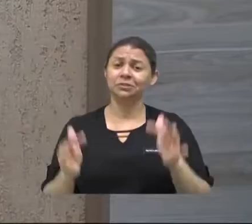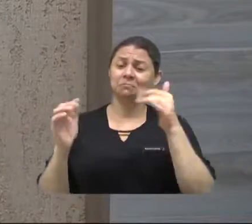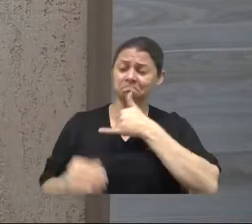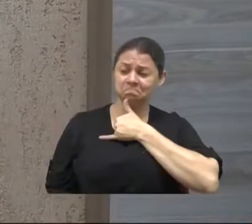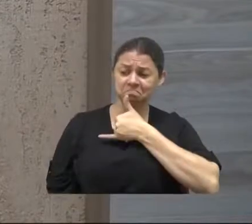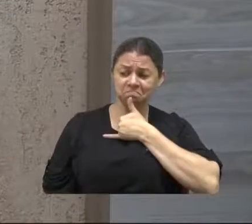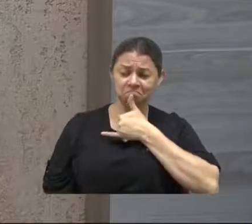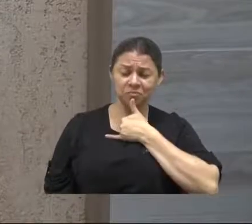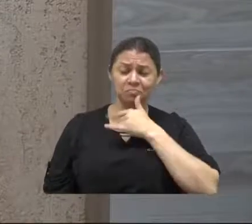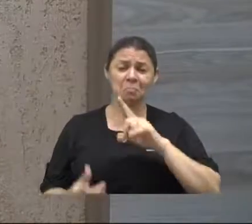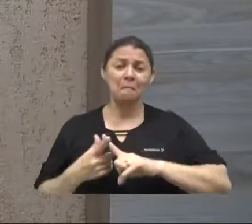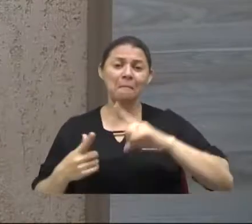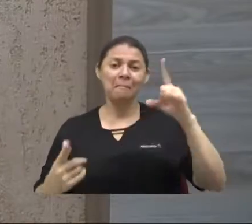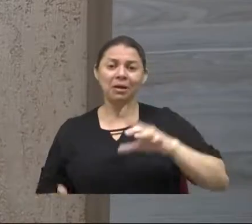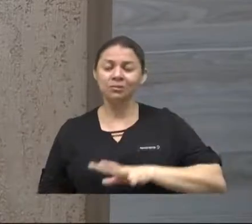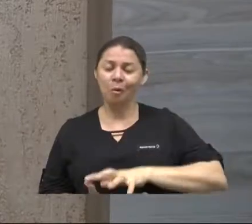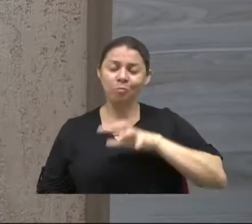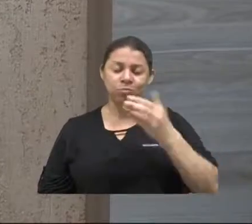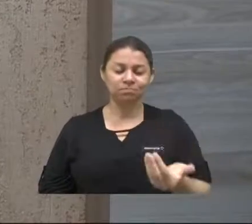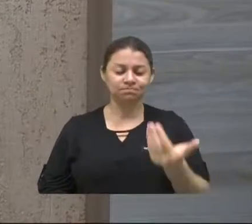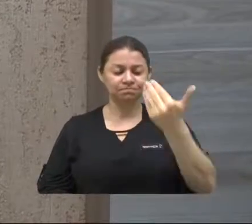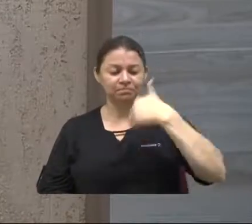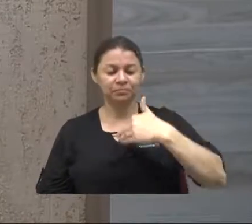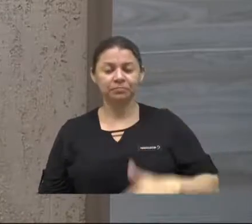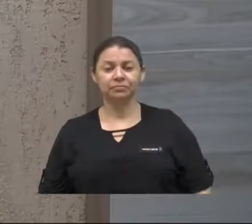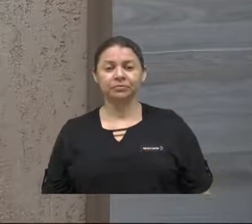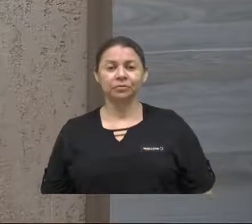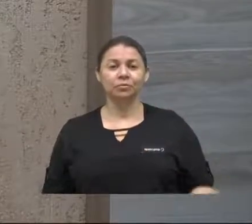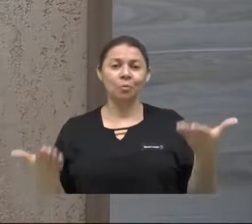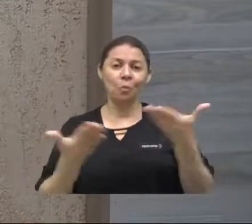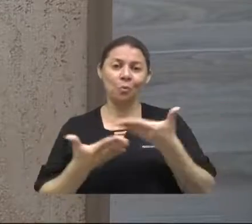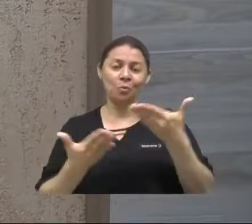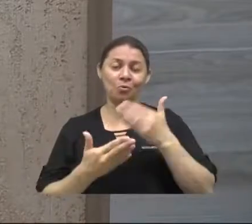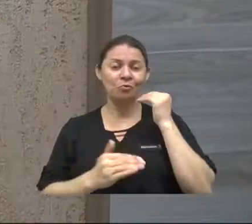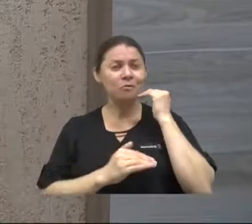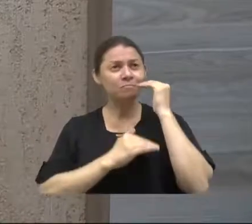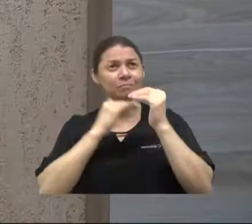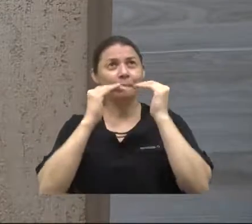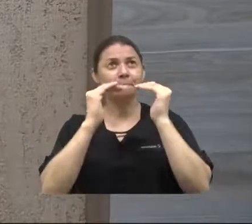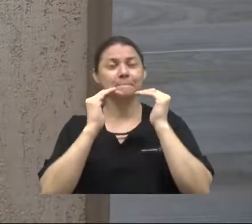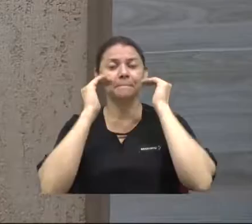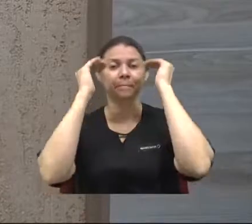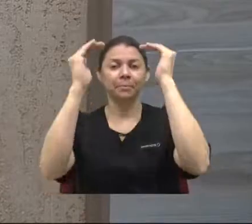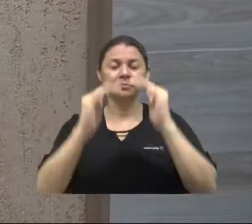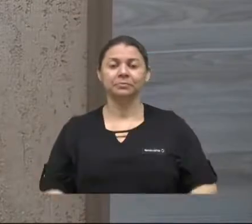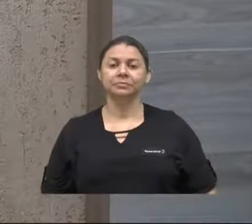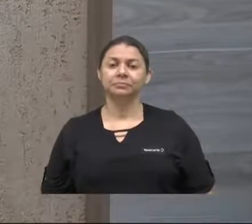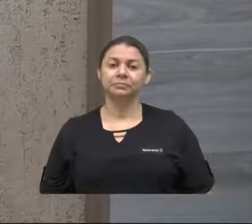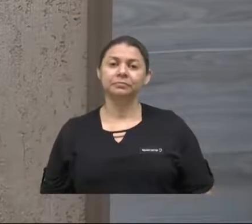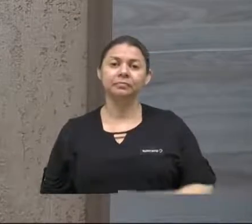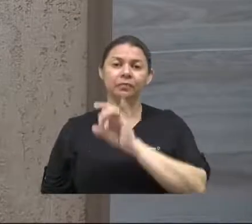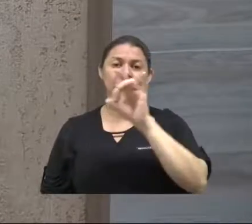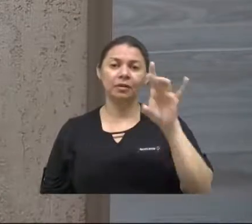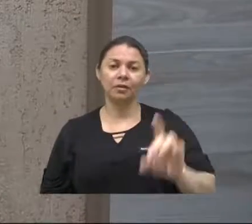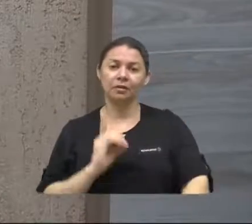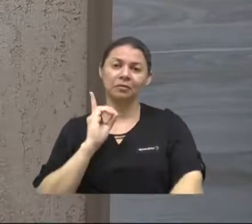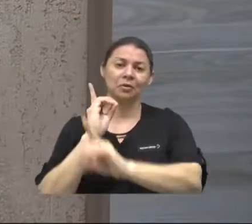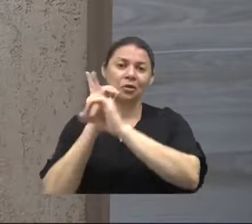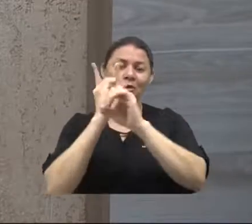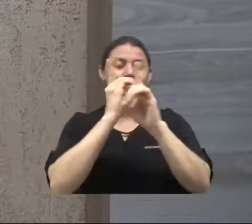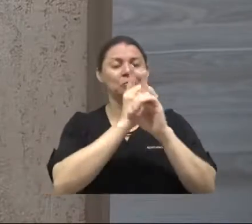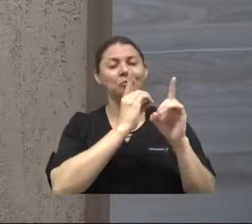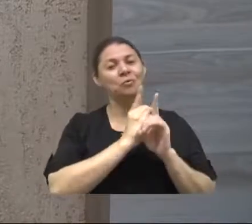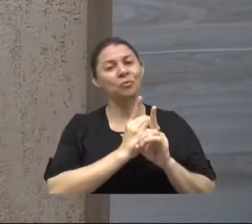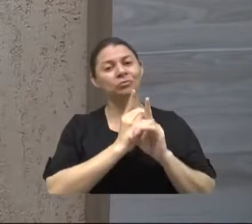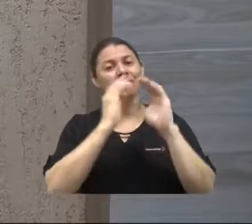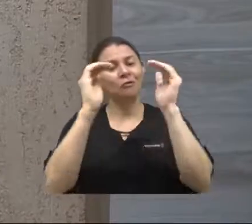me acrescentam e me fazem ser quem eu sou. Em cada encontro, em cada contato, vou ficando maior.